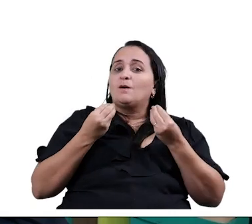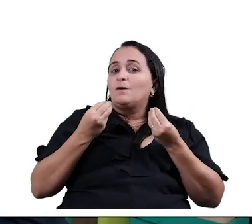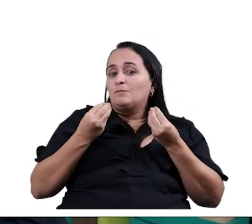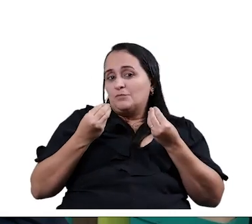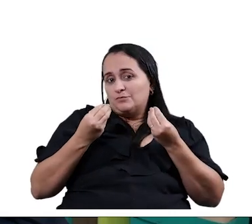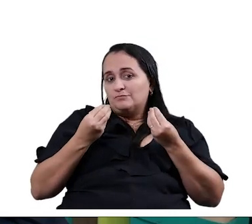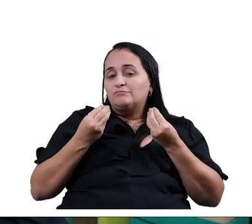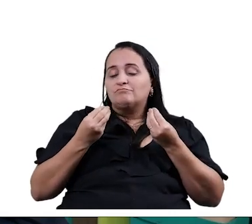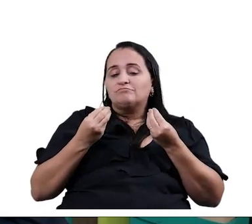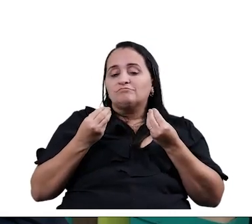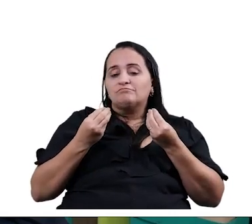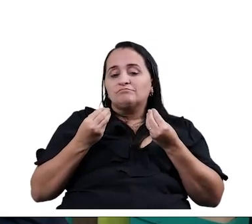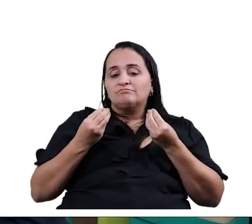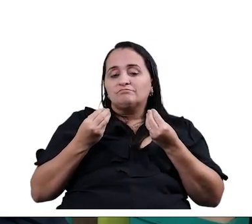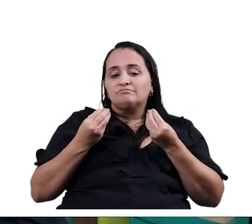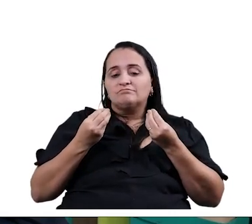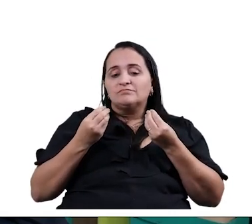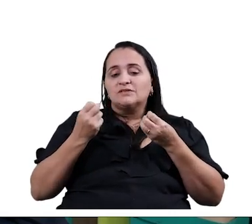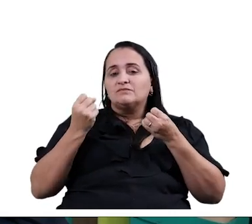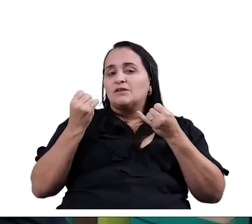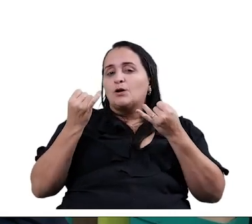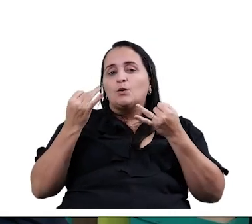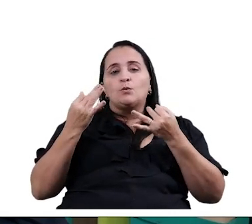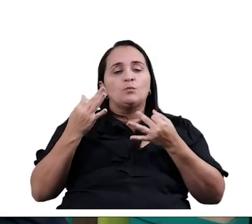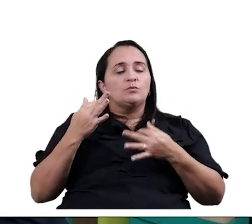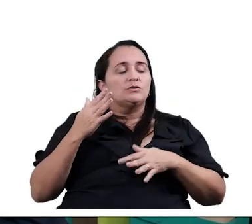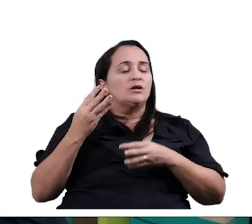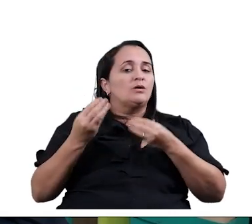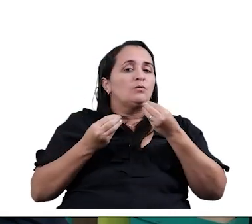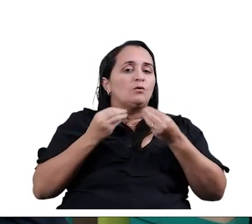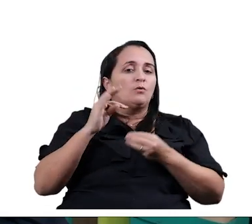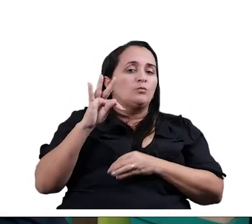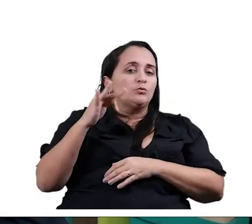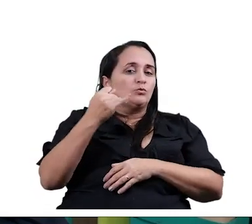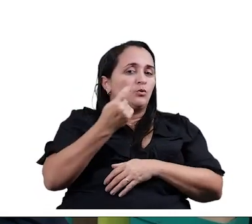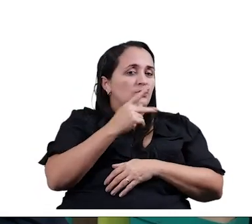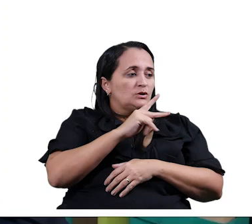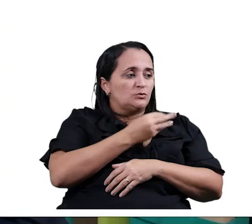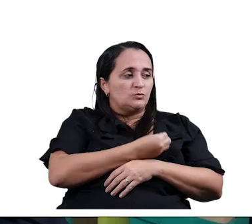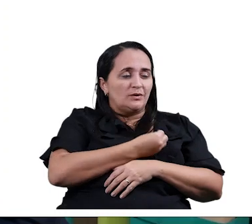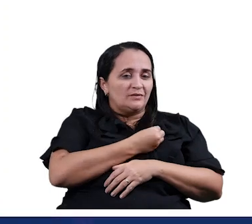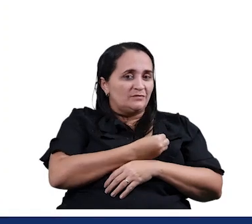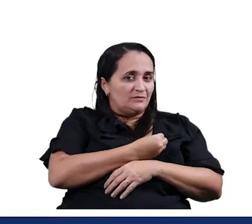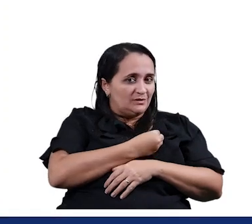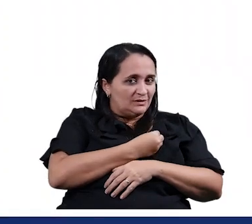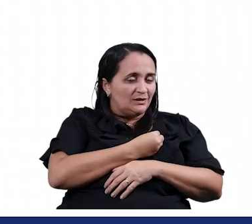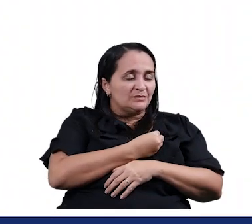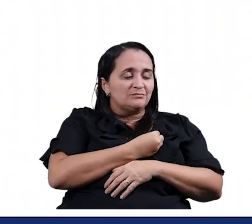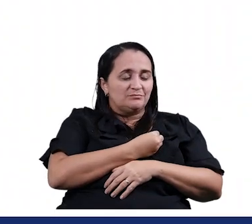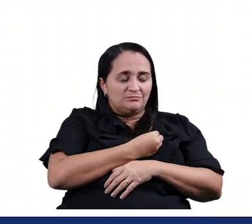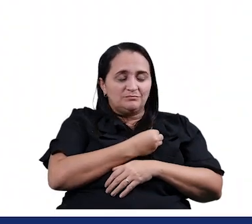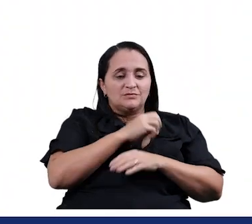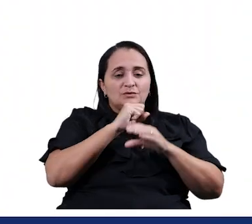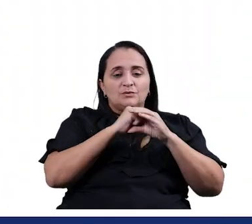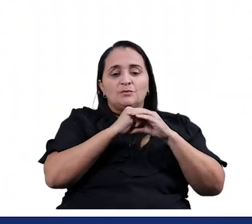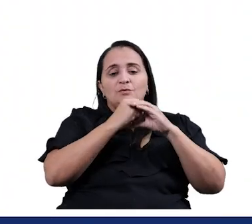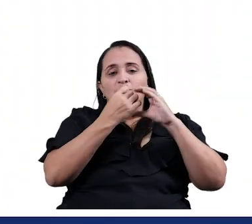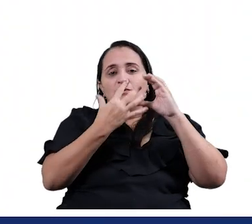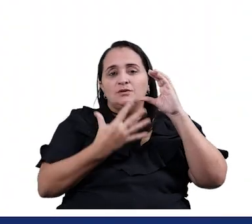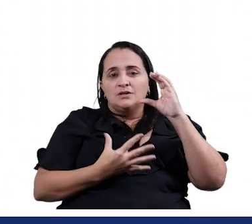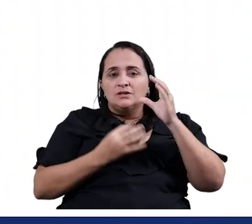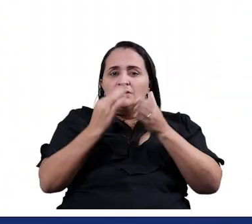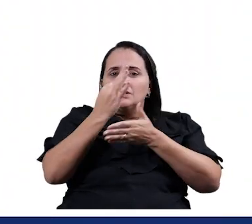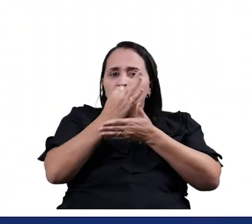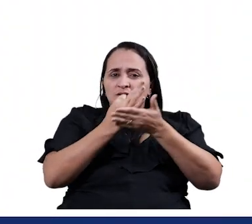ou se for uma biografia completa, vai contar para a gente sobre toda a vida dele. E aí, outra